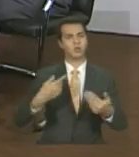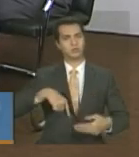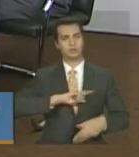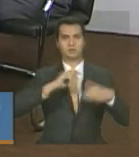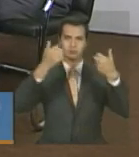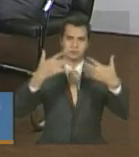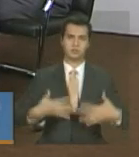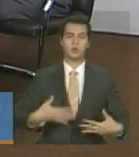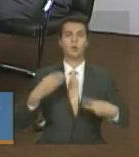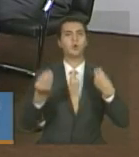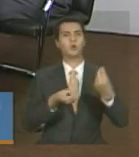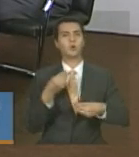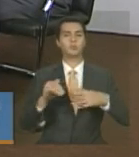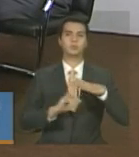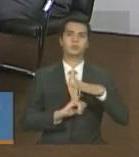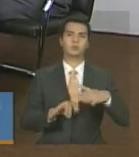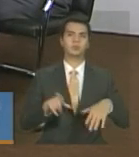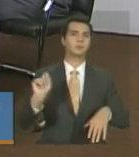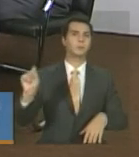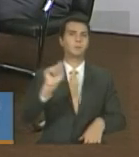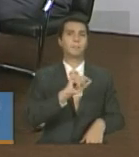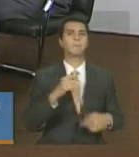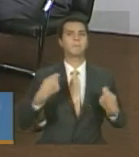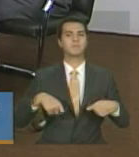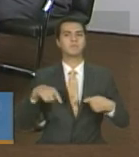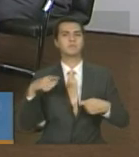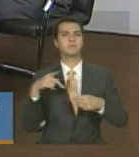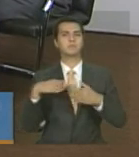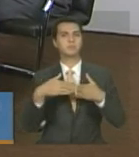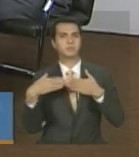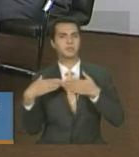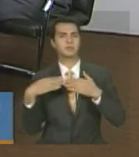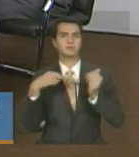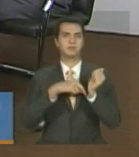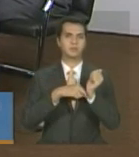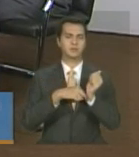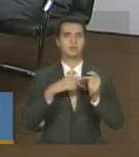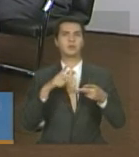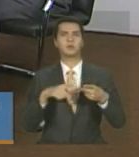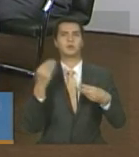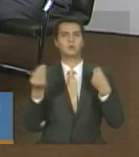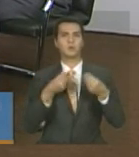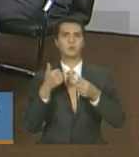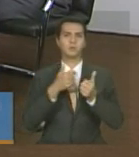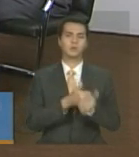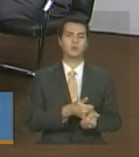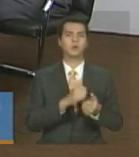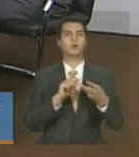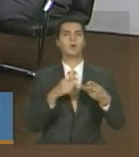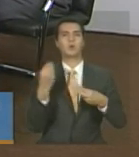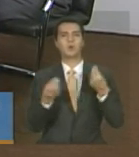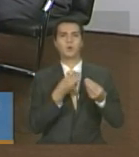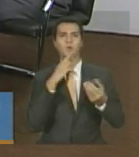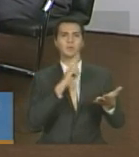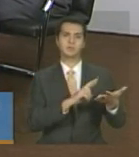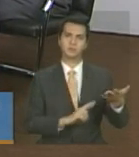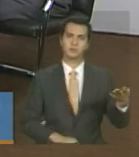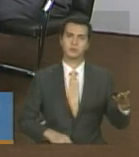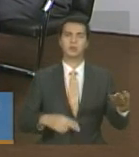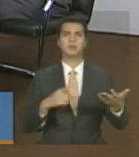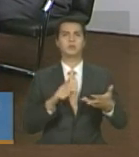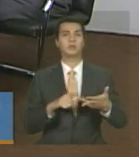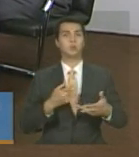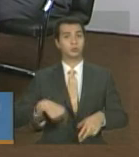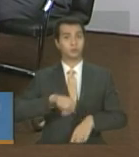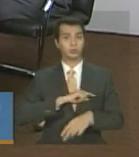têm que responder o questionário, o papel que os conselhos municipais vão ter nesse processo, né? Então, a gente pretende mapear não só aquelas